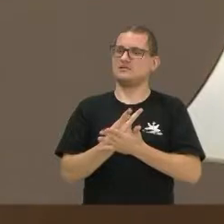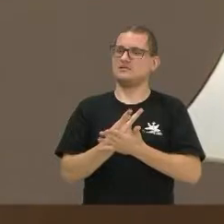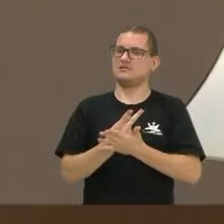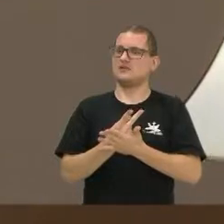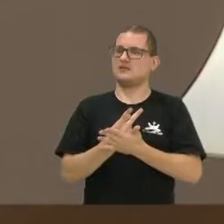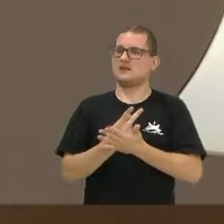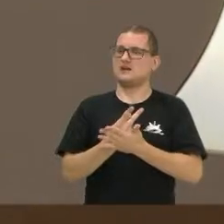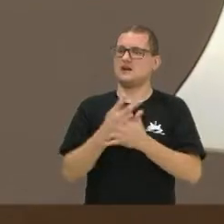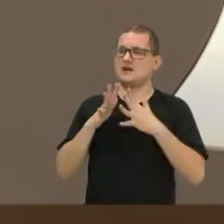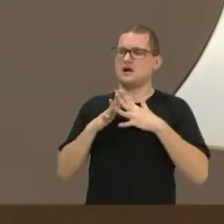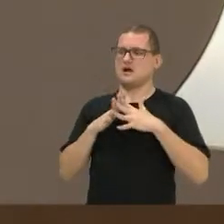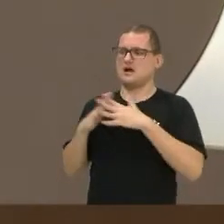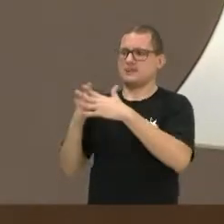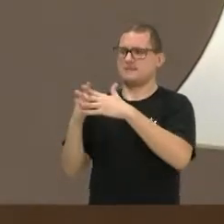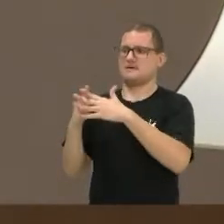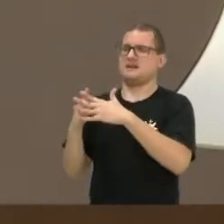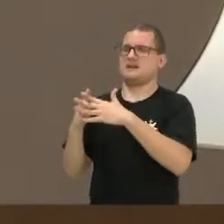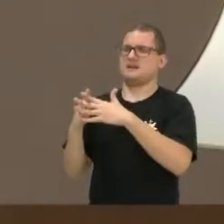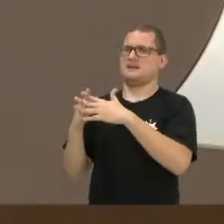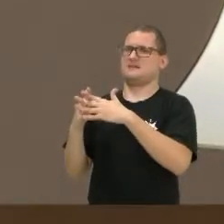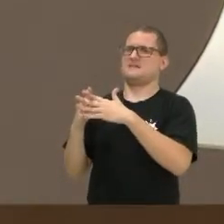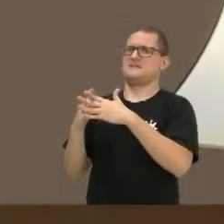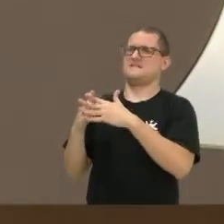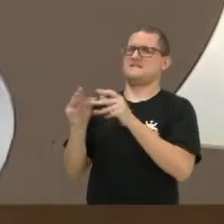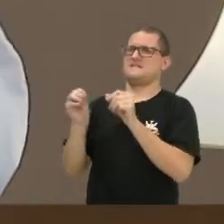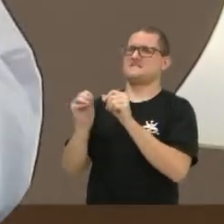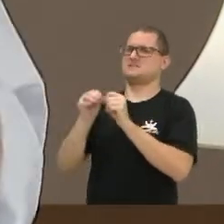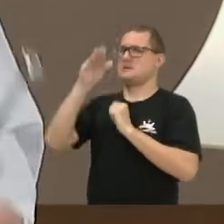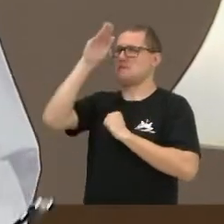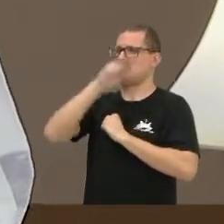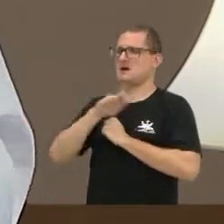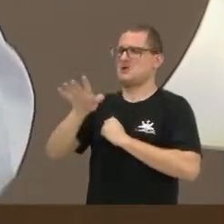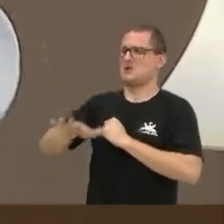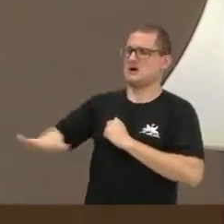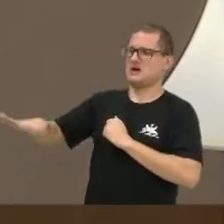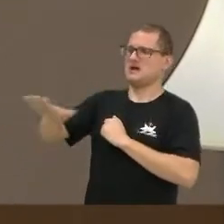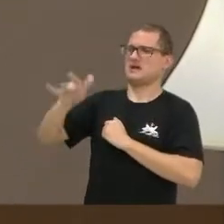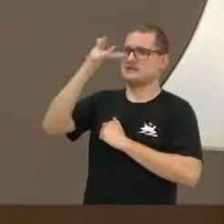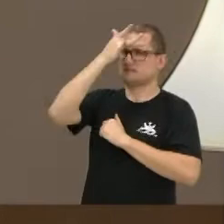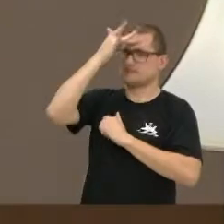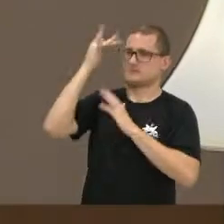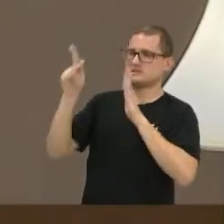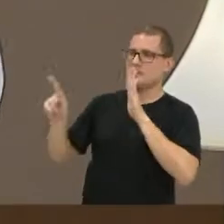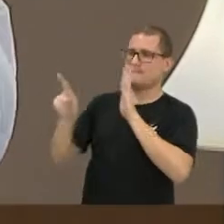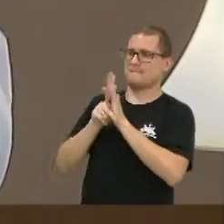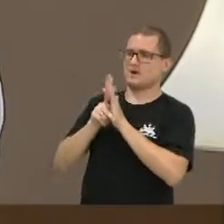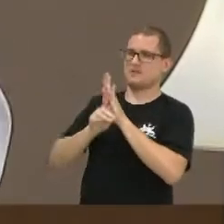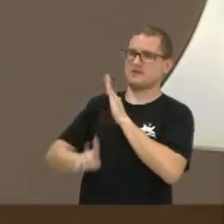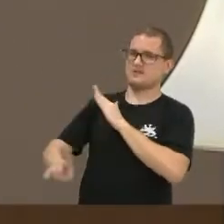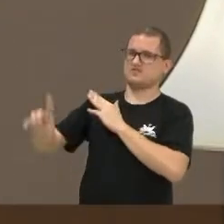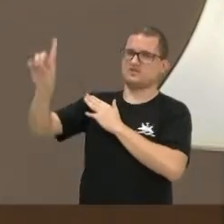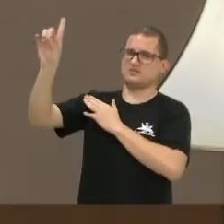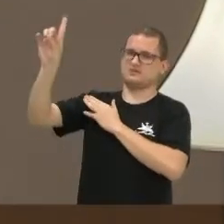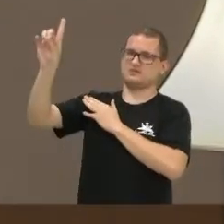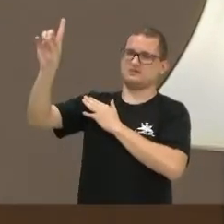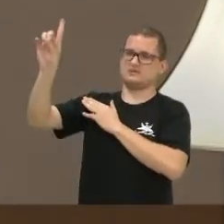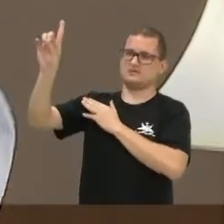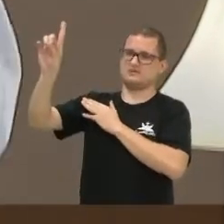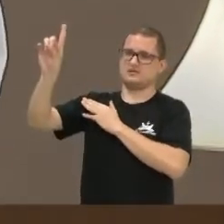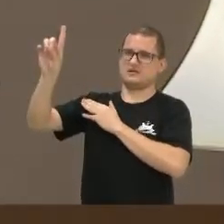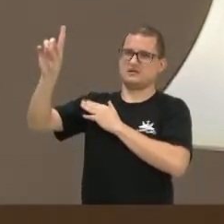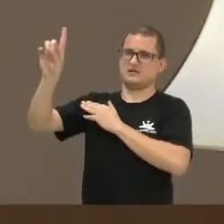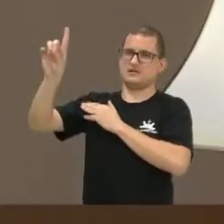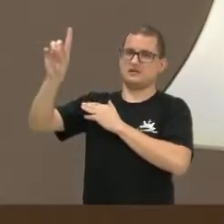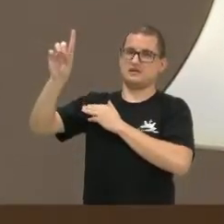testemunhas que são os cristãos aqui tem um valor coletivo as duas testemunhas as duas oliveiras